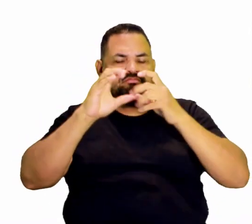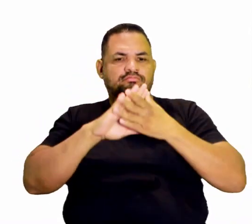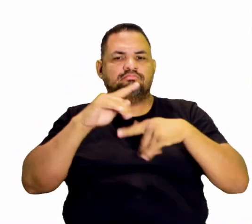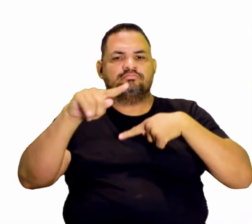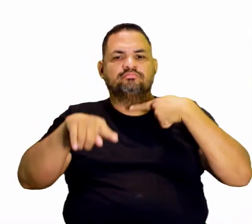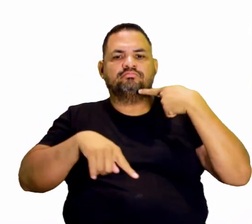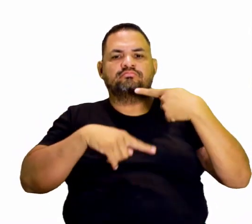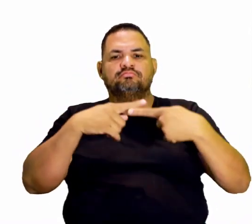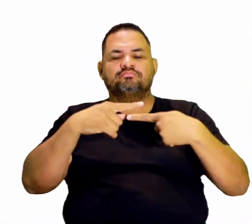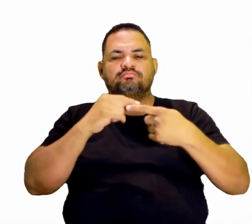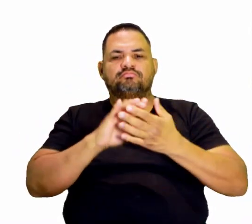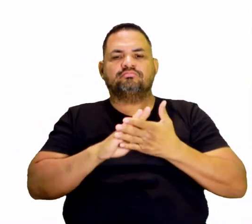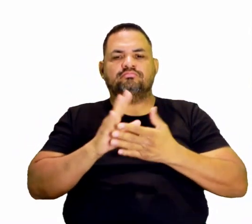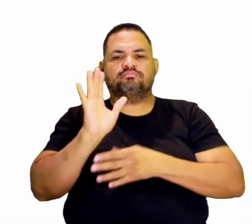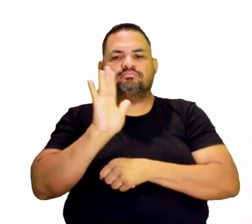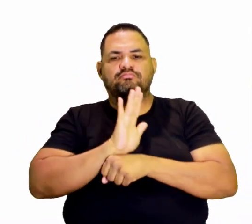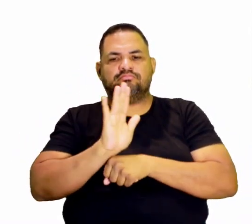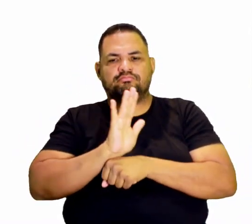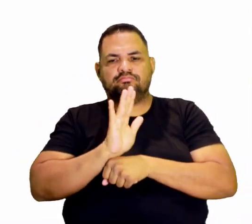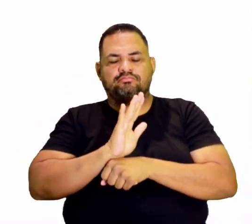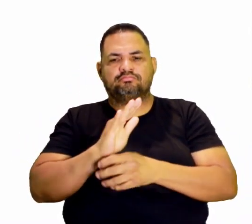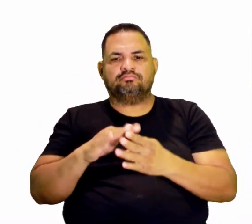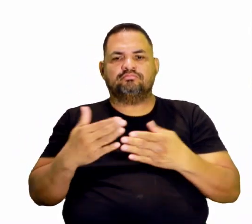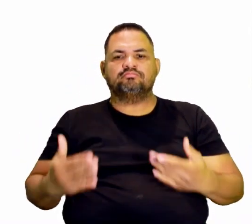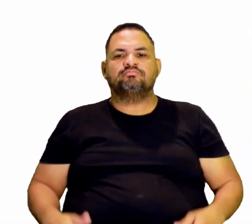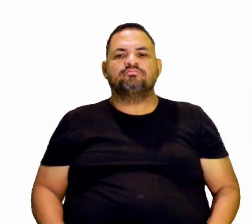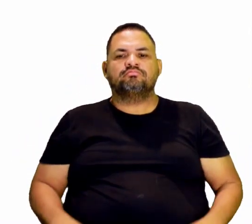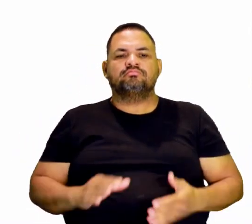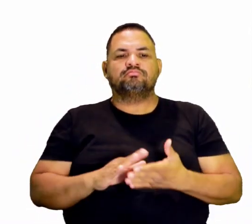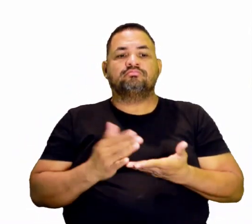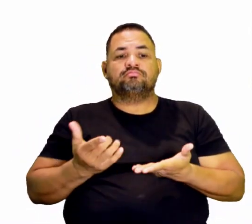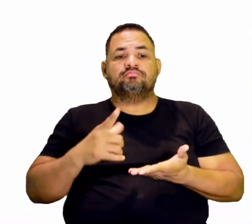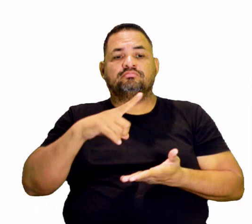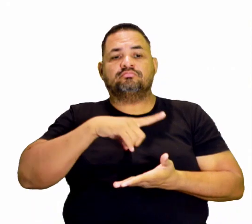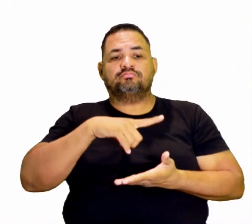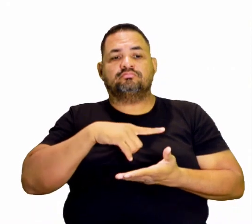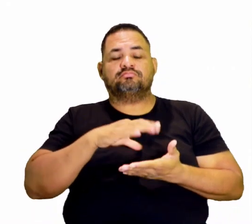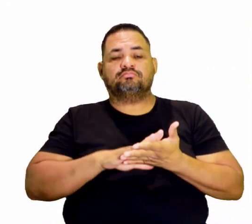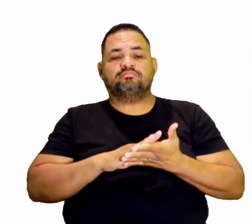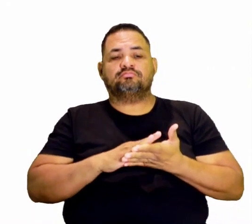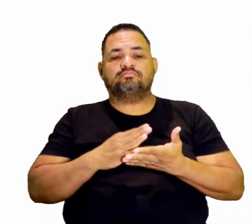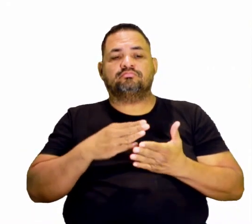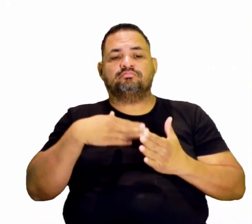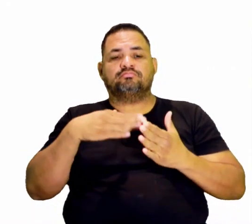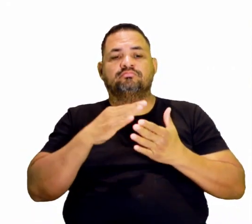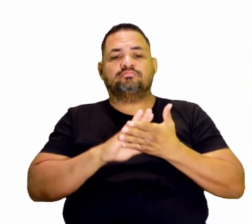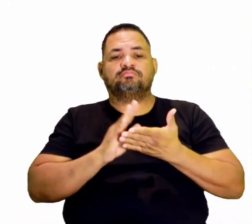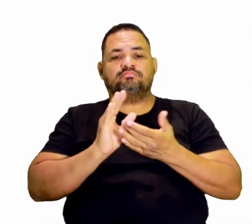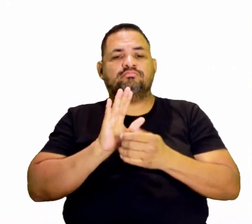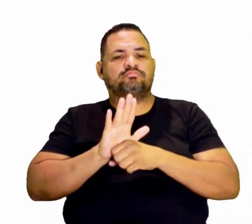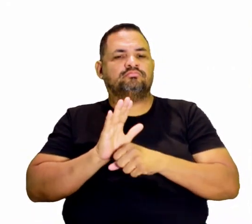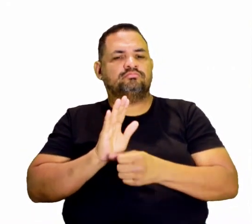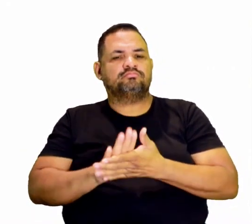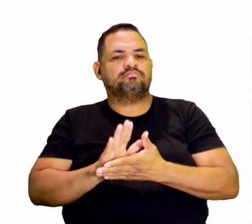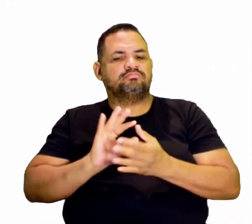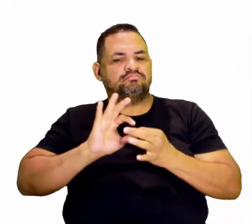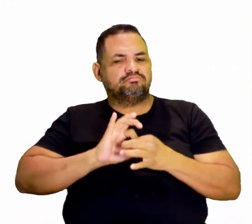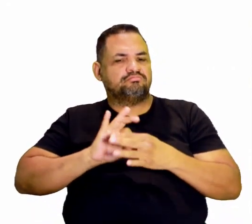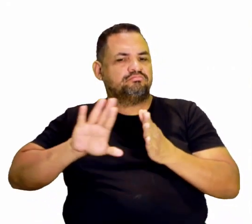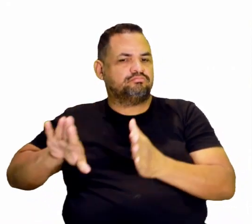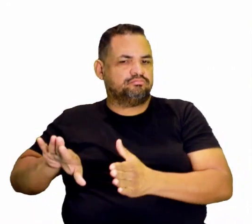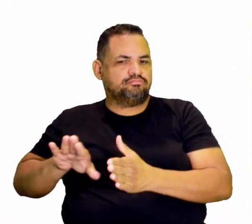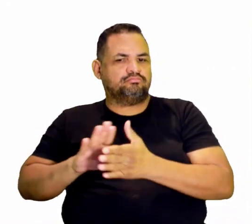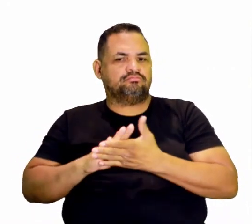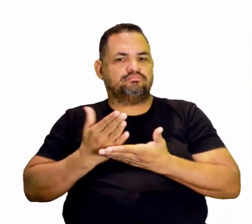e posteriormente do cinema faz com que a pintura seja gradualmente aposentada e